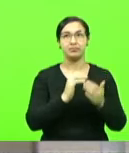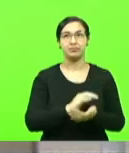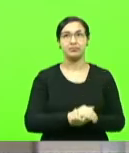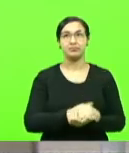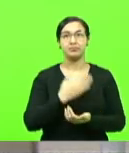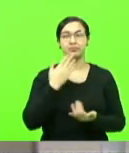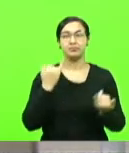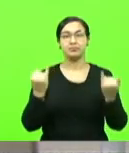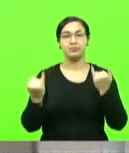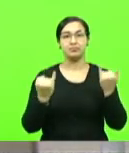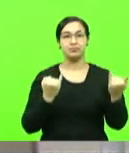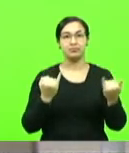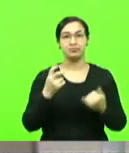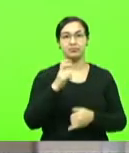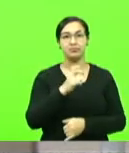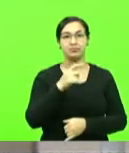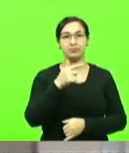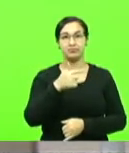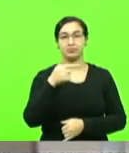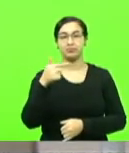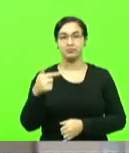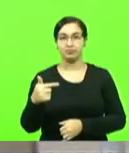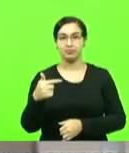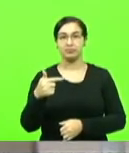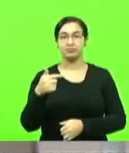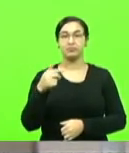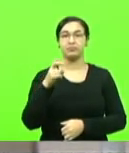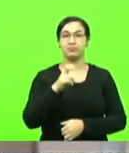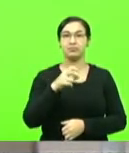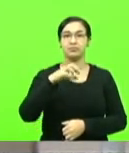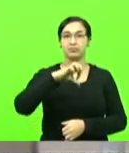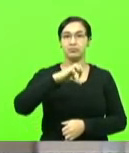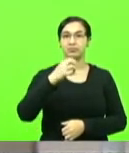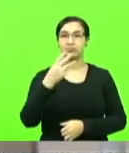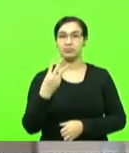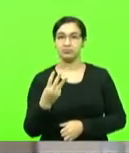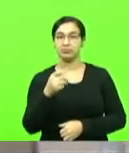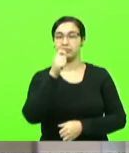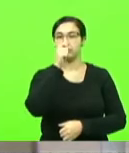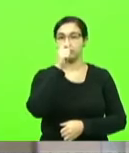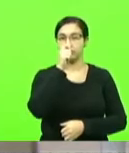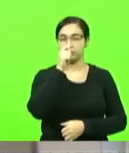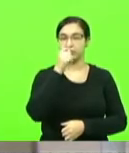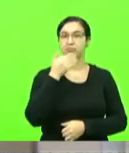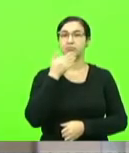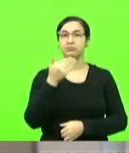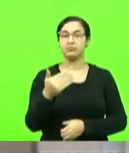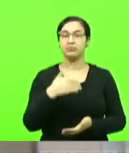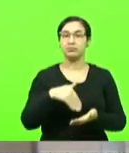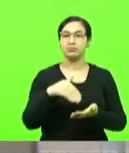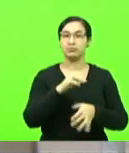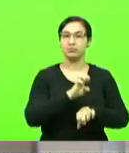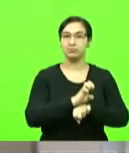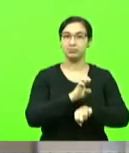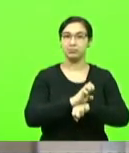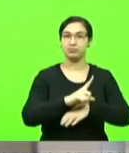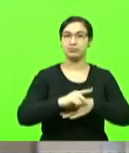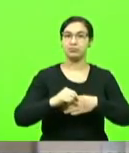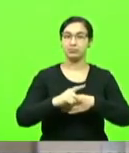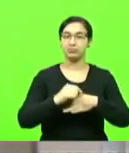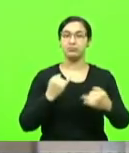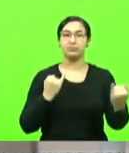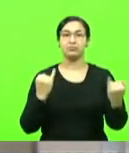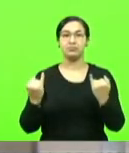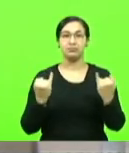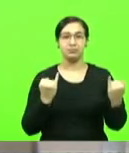unanimidade. Pedindo informação 577 e 593, autor deputado João Amin, solicitando ao secretário de Estado da Casa Civil informações